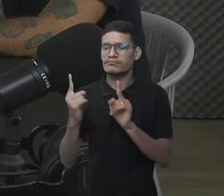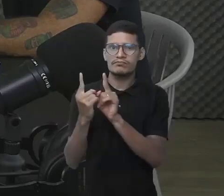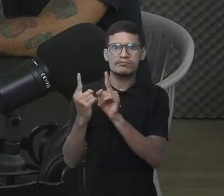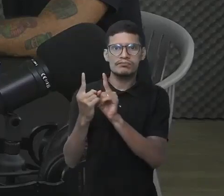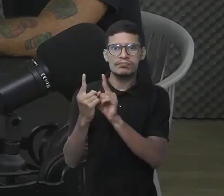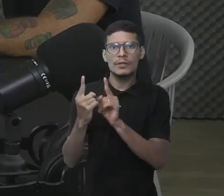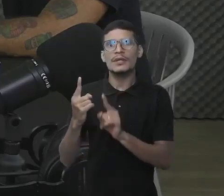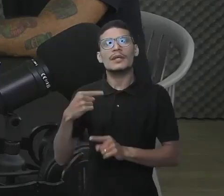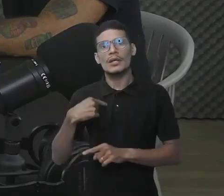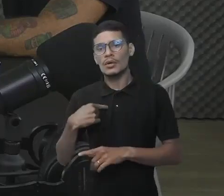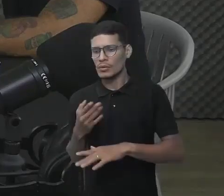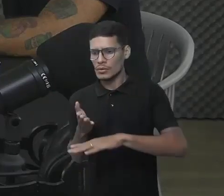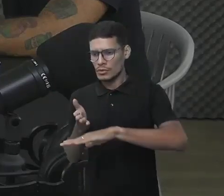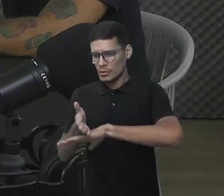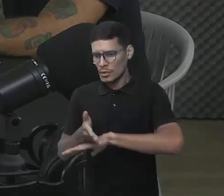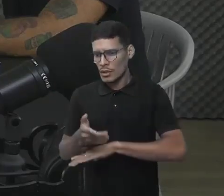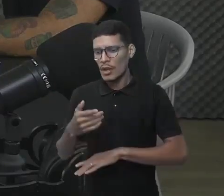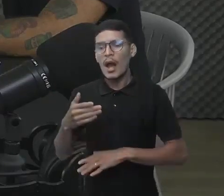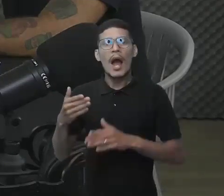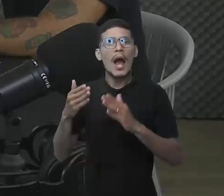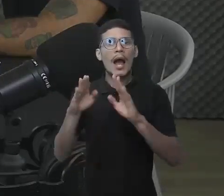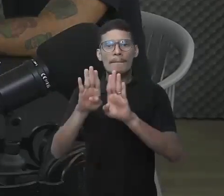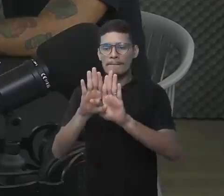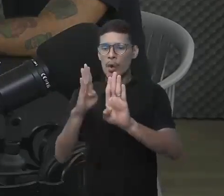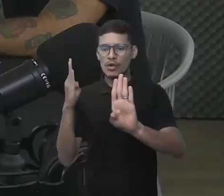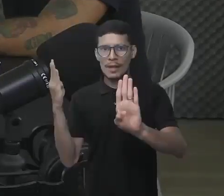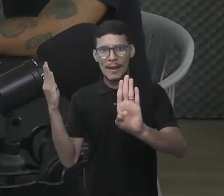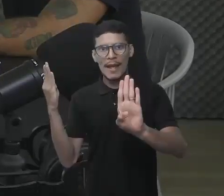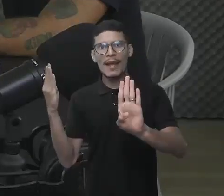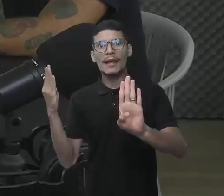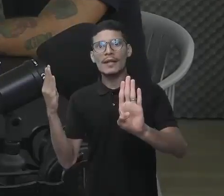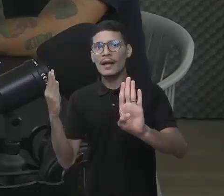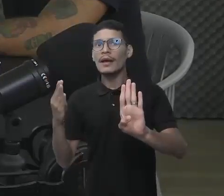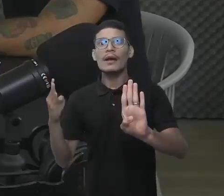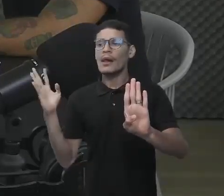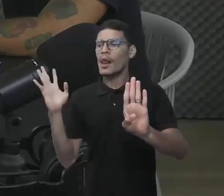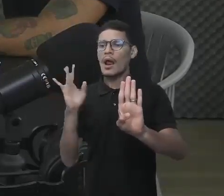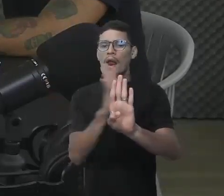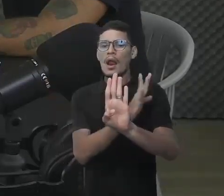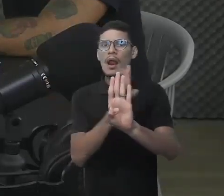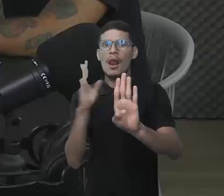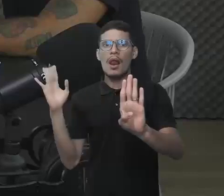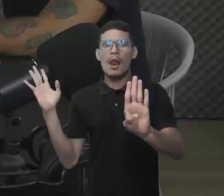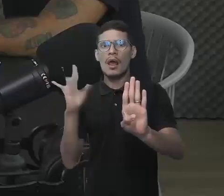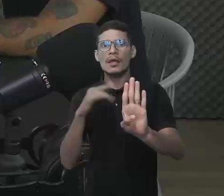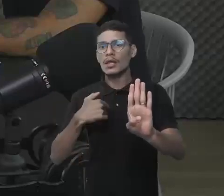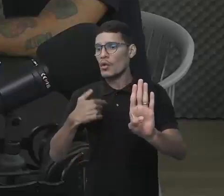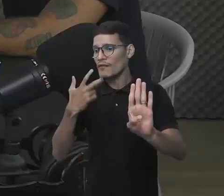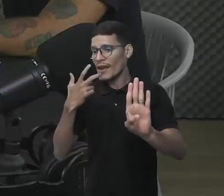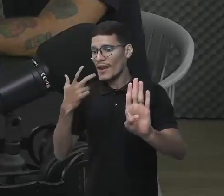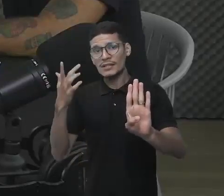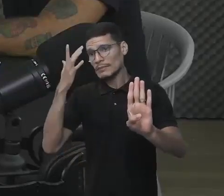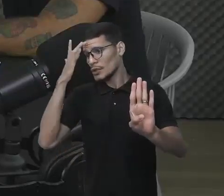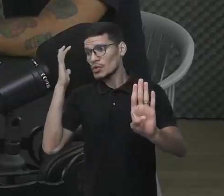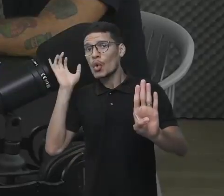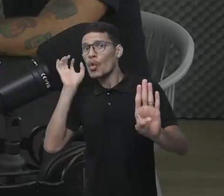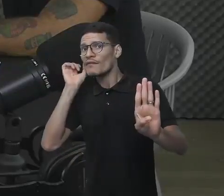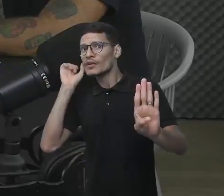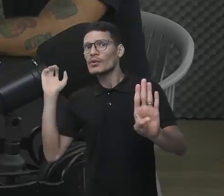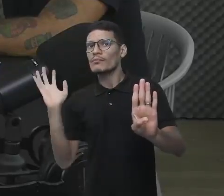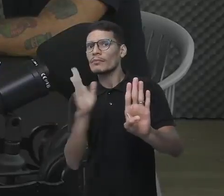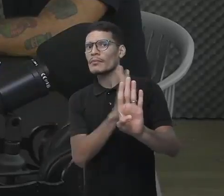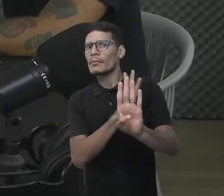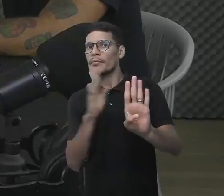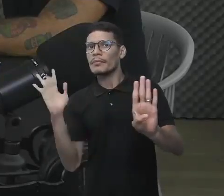na delegacia, a porta aberta, em que transitavam pessoas, eu falando aqui e as pessoas